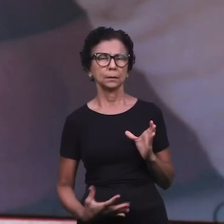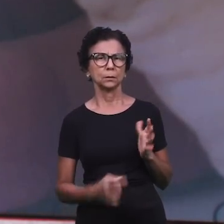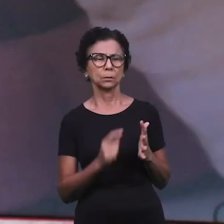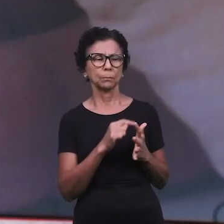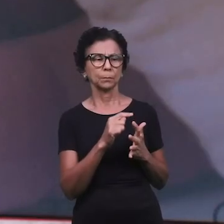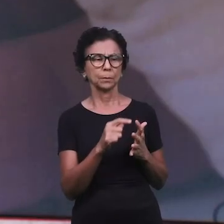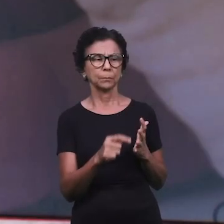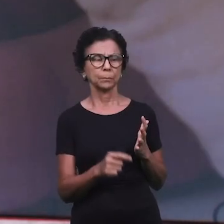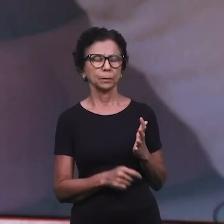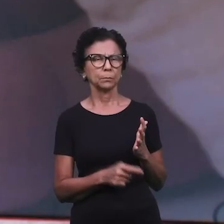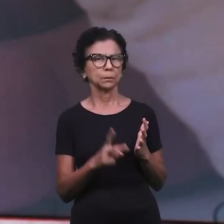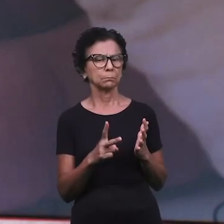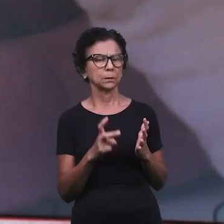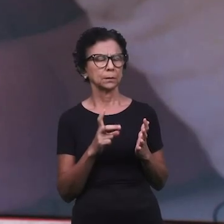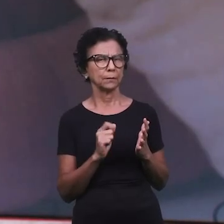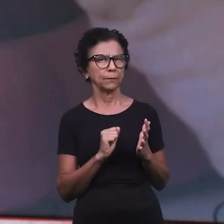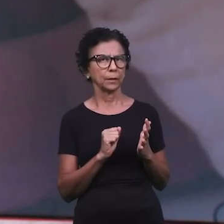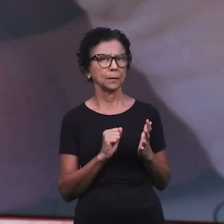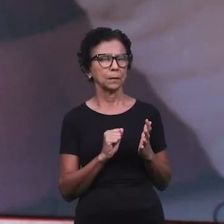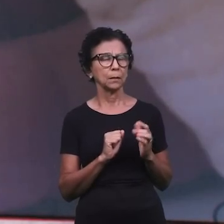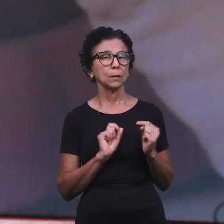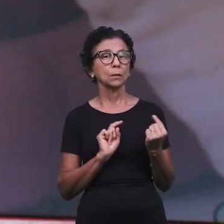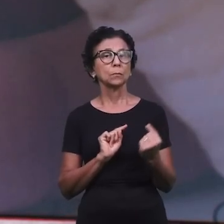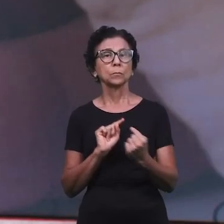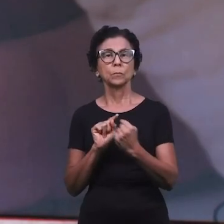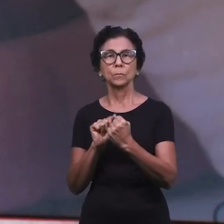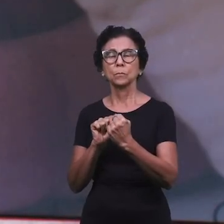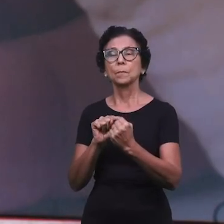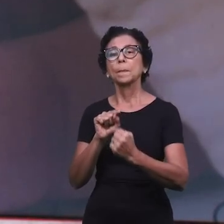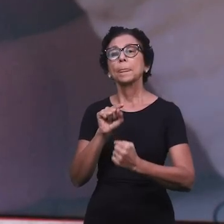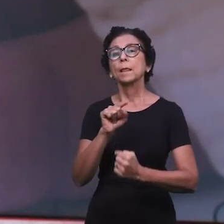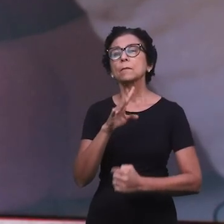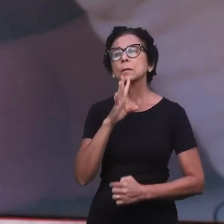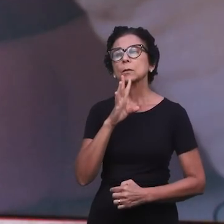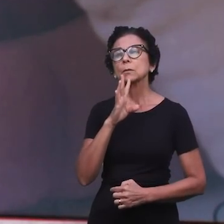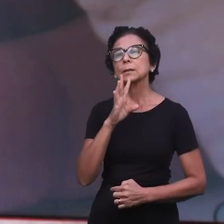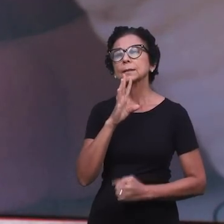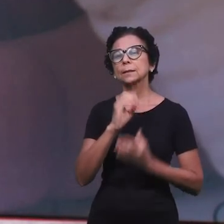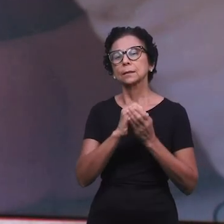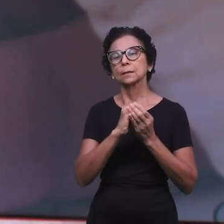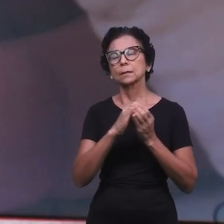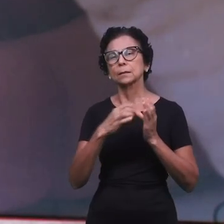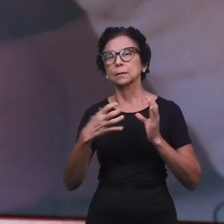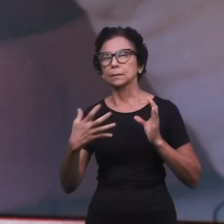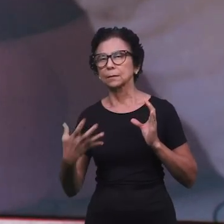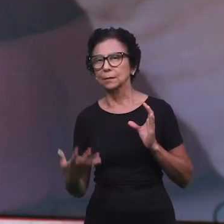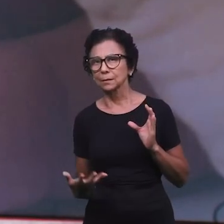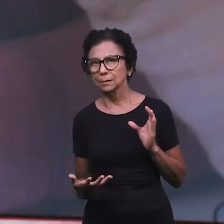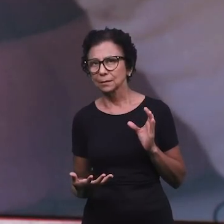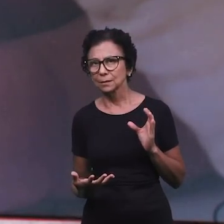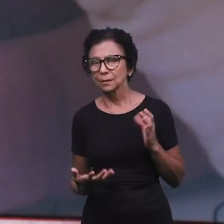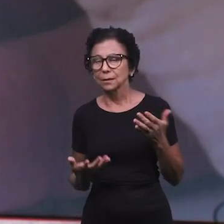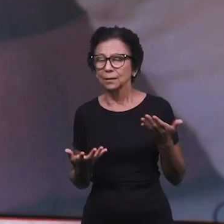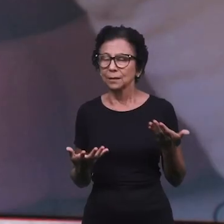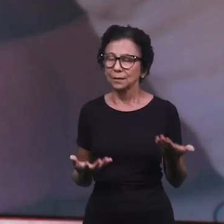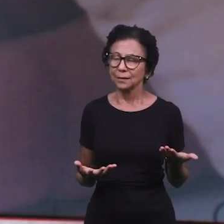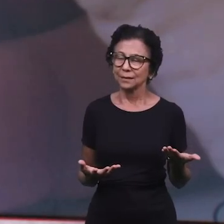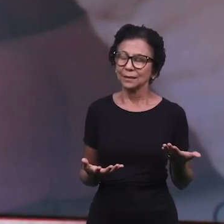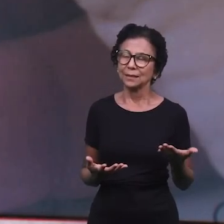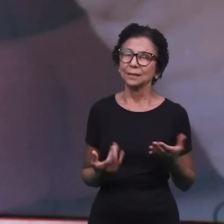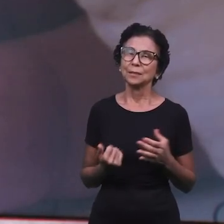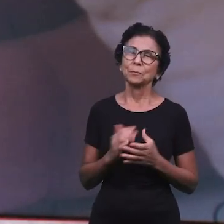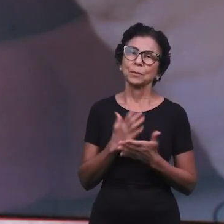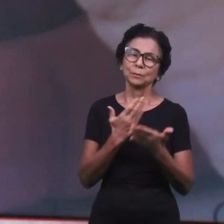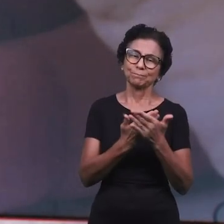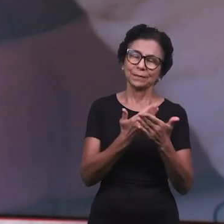que foram aprovados. E o objetivo é que você conheça essas características e que possa trazer aí para a sua rotina